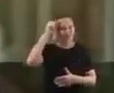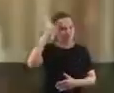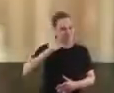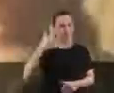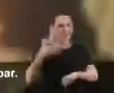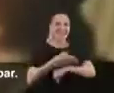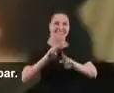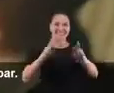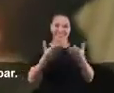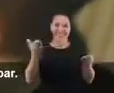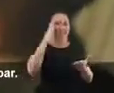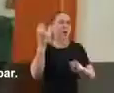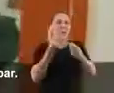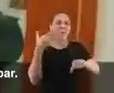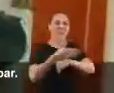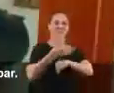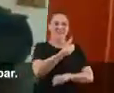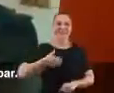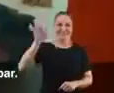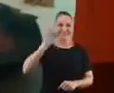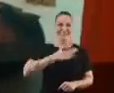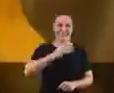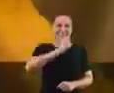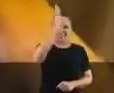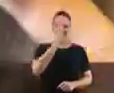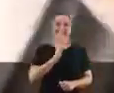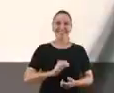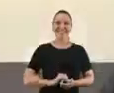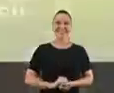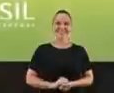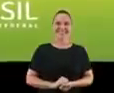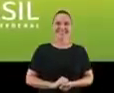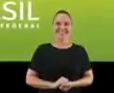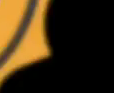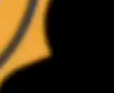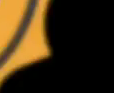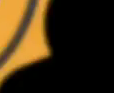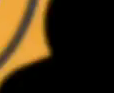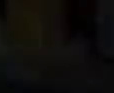Prefeitos, cidadãos, acessem o site e saibam como participar. Governo Federal. Pátria Amada Brasil.